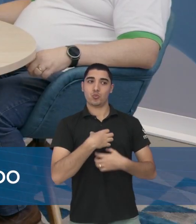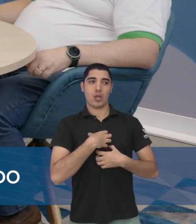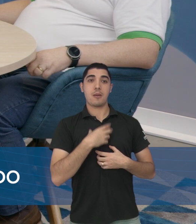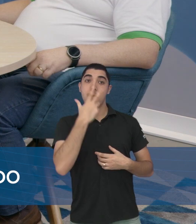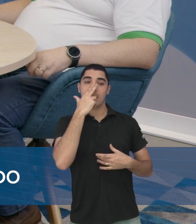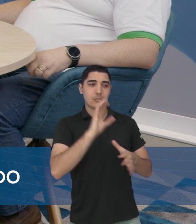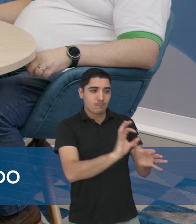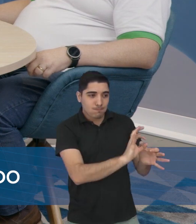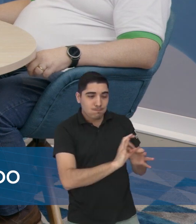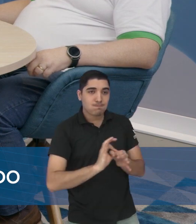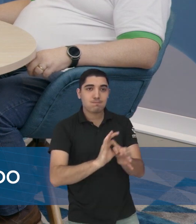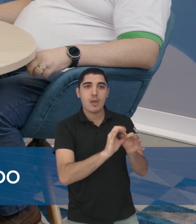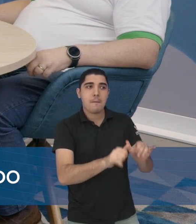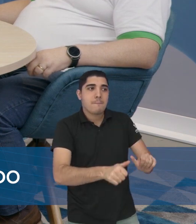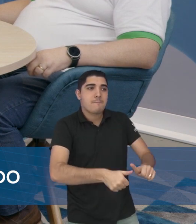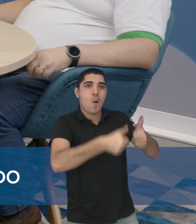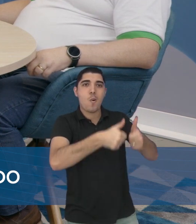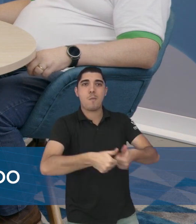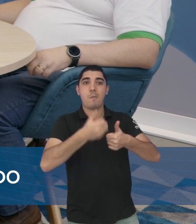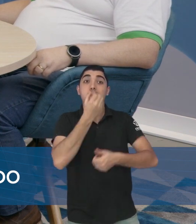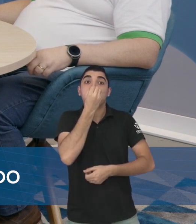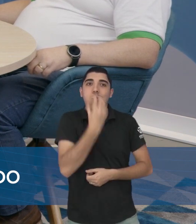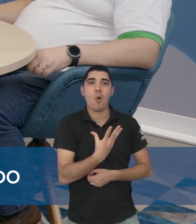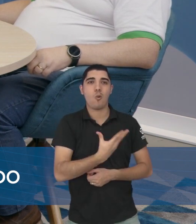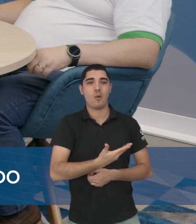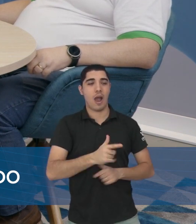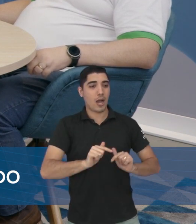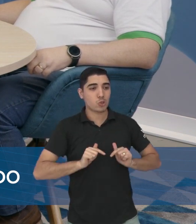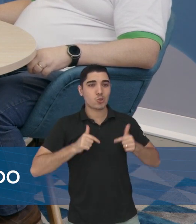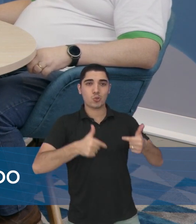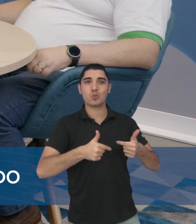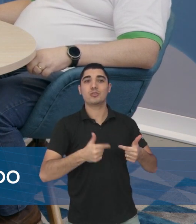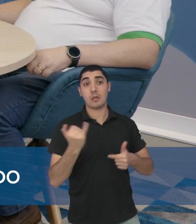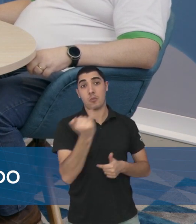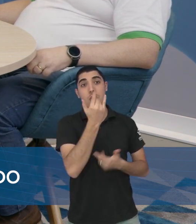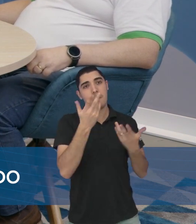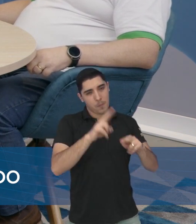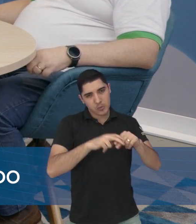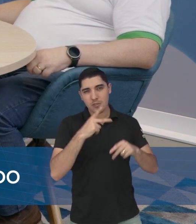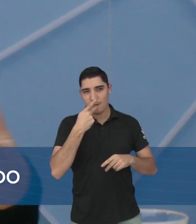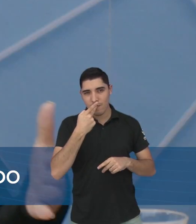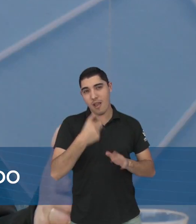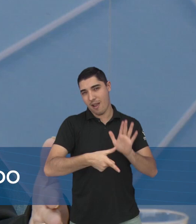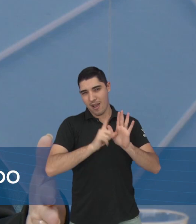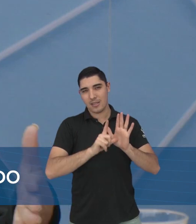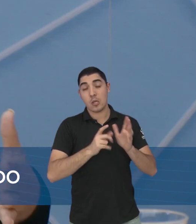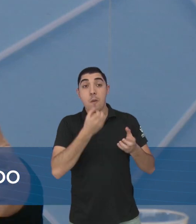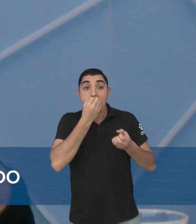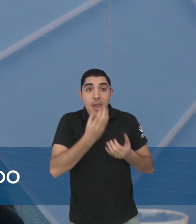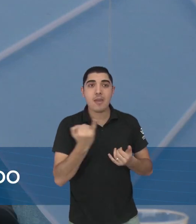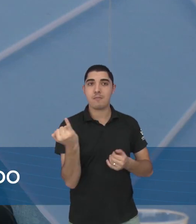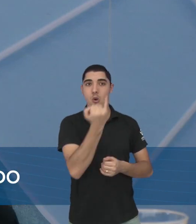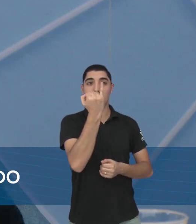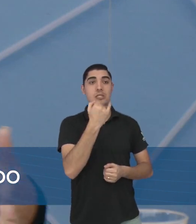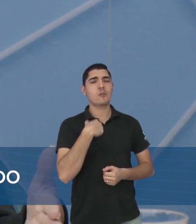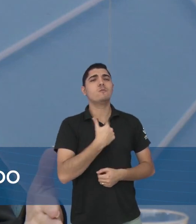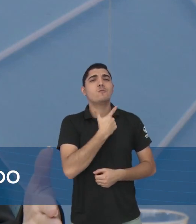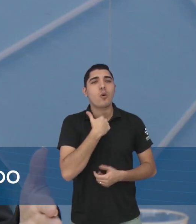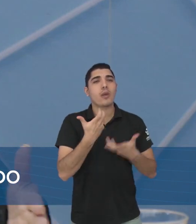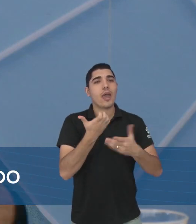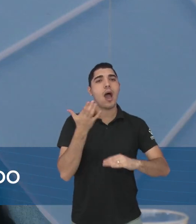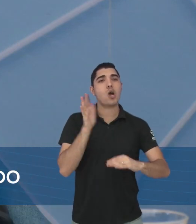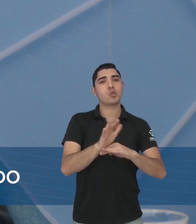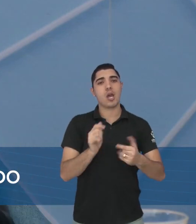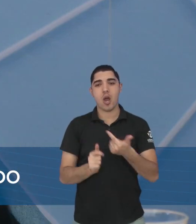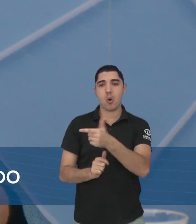bacana, né? É o bem, a gente falava no início, né? A gente sempre diz que o bem é muito maior, né? O desejo de ajudar o